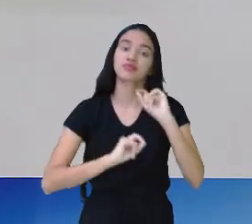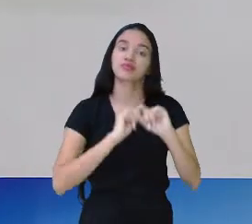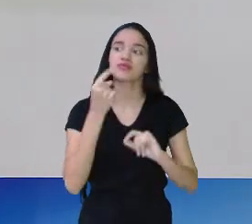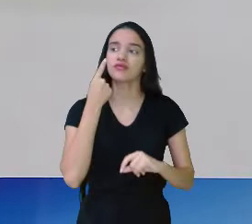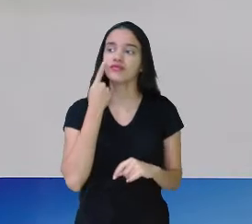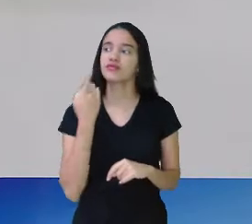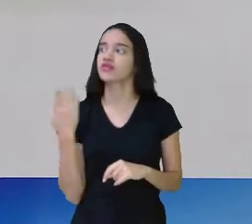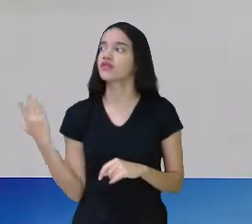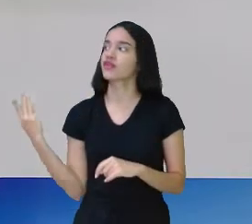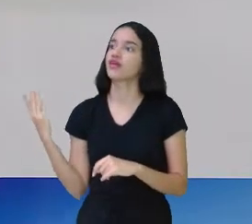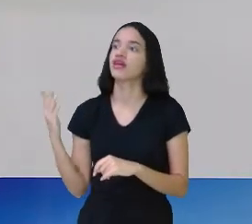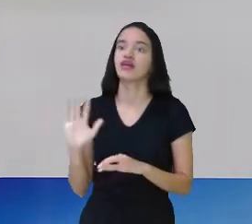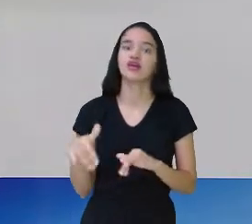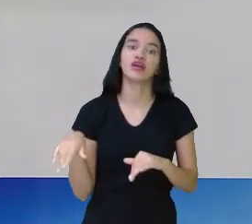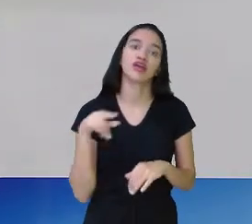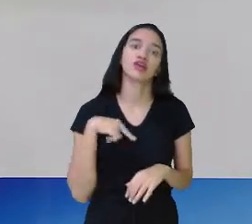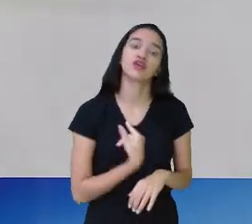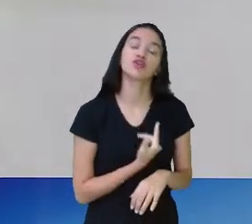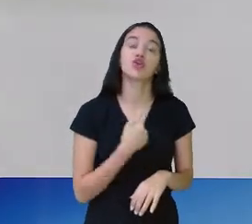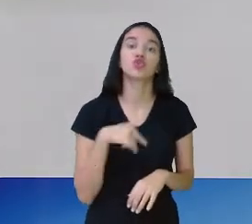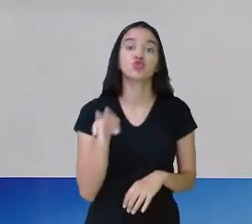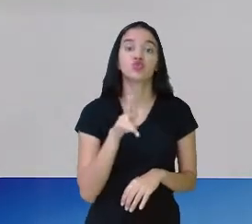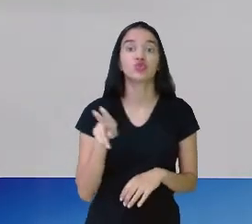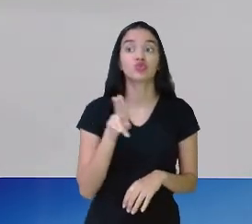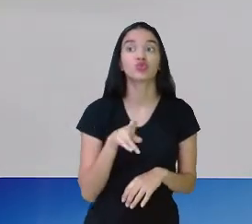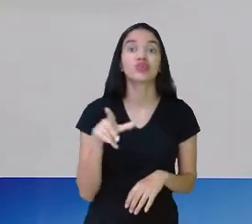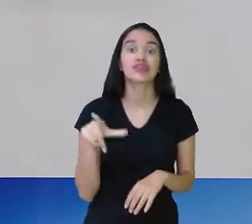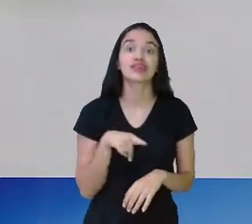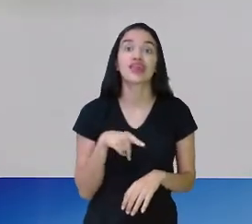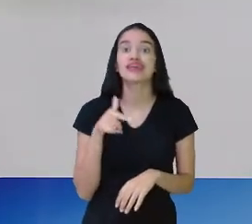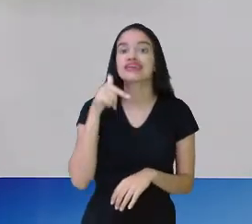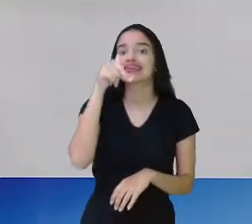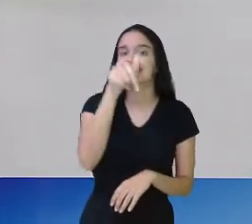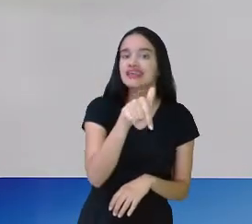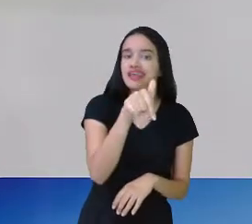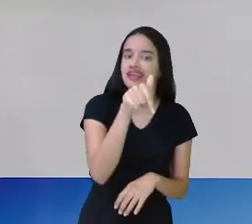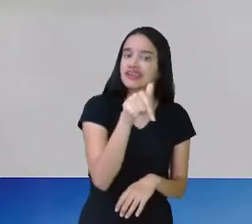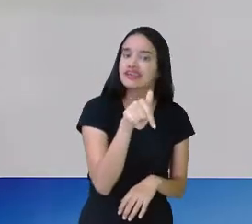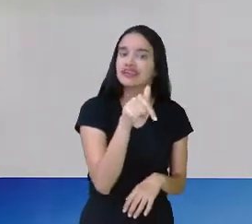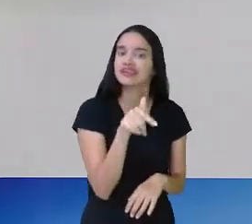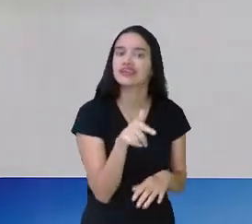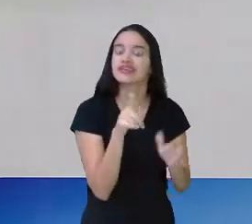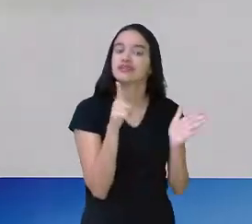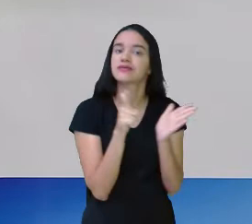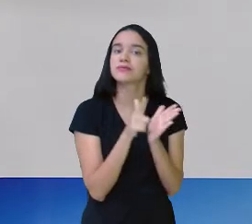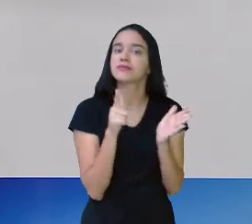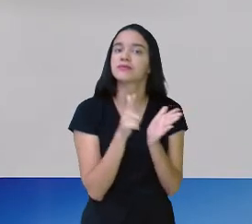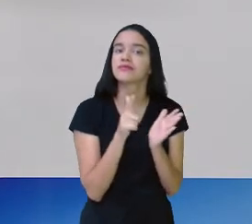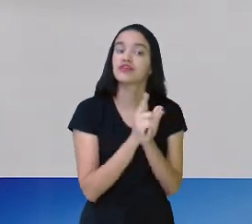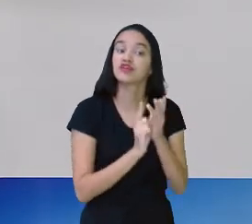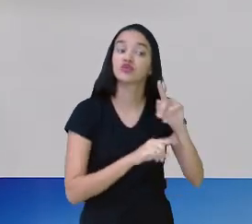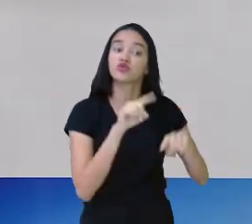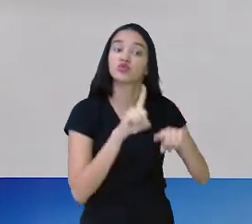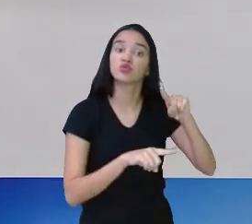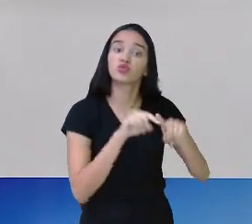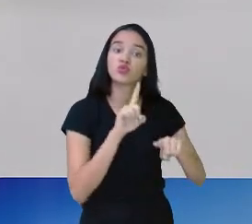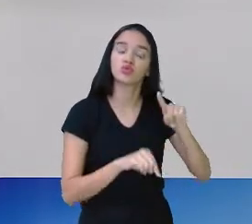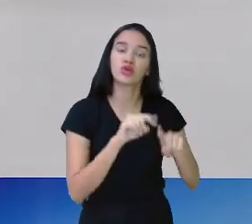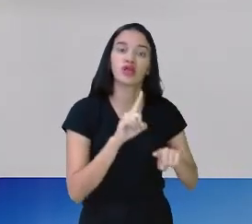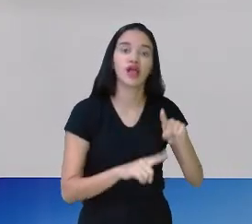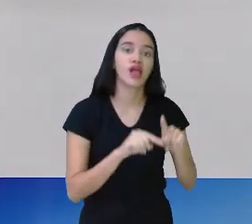né, que a gente usa, que tem 7 peças. Essas 7 peças, elas são